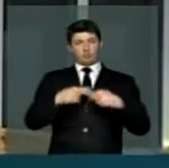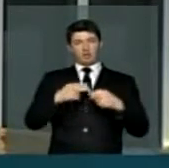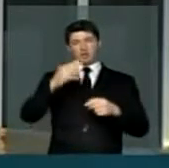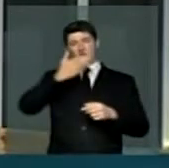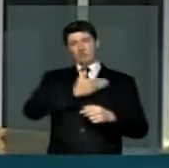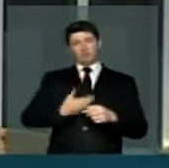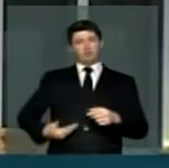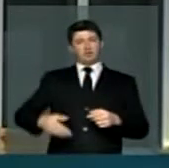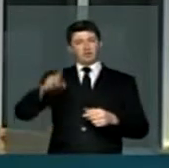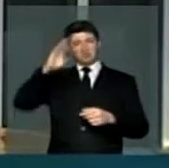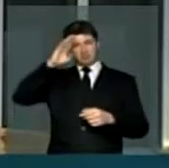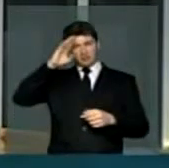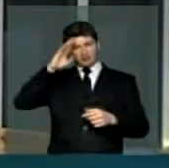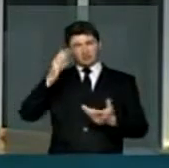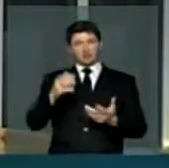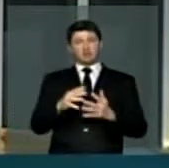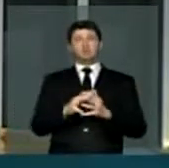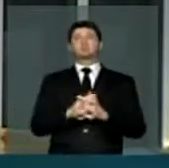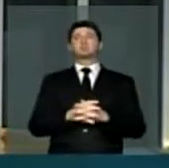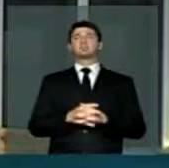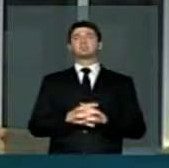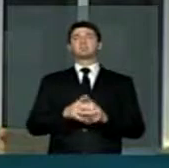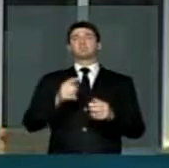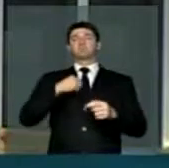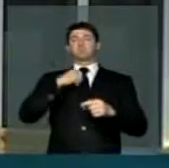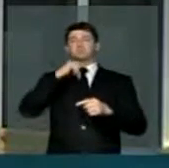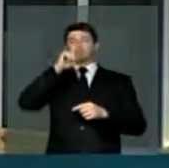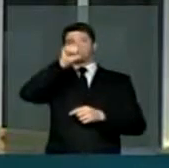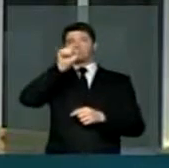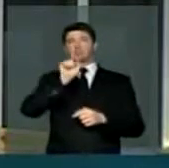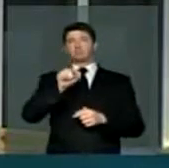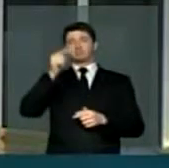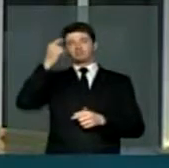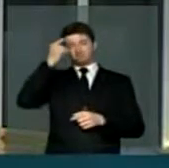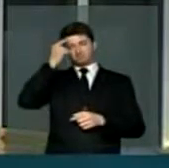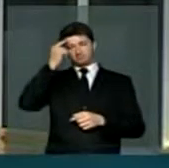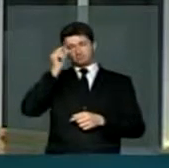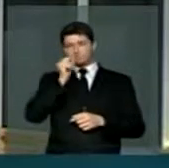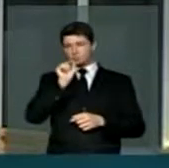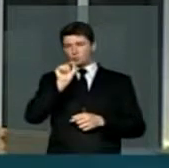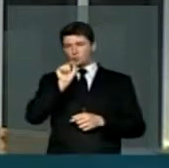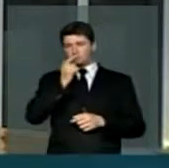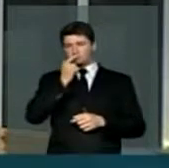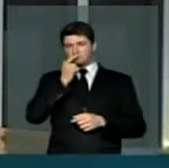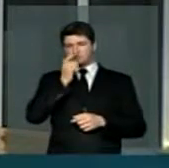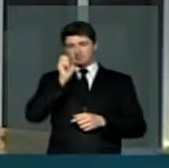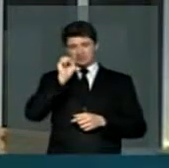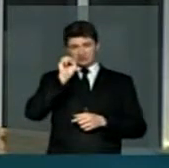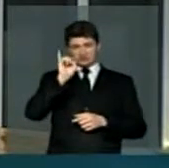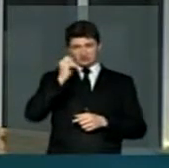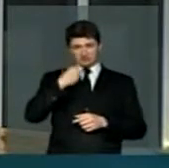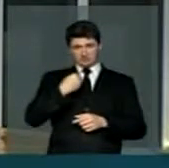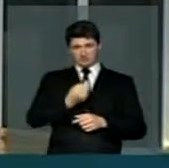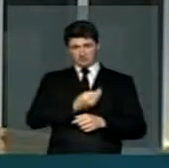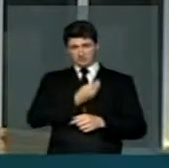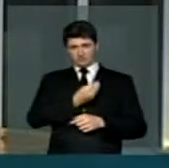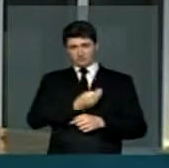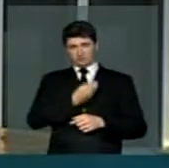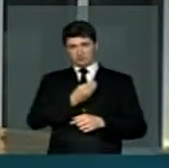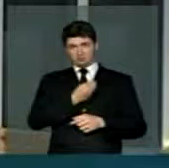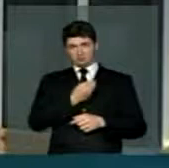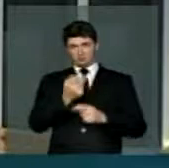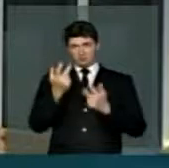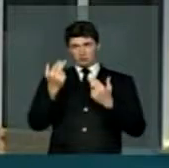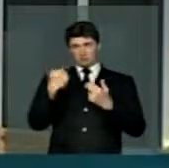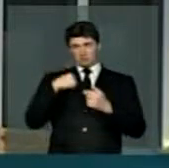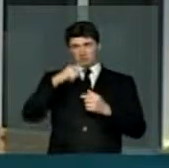ditadura militar, vinha-me uma pergunta à minha mente. Será que se eu vivesse algo